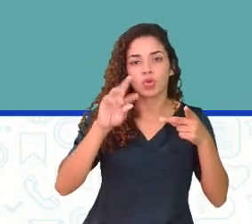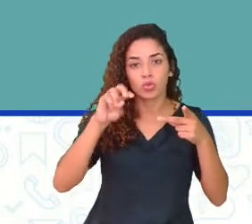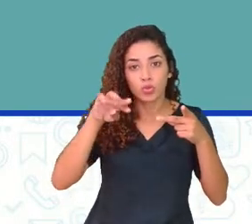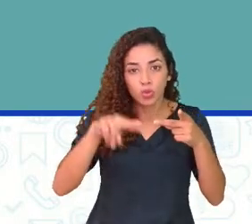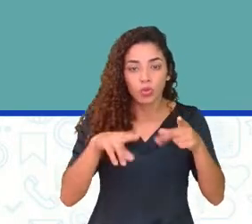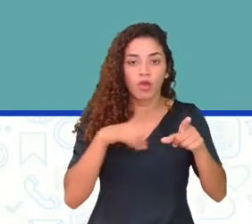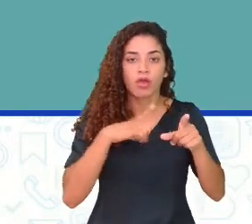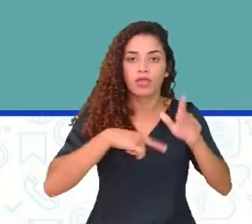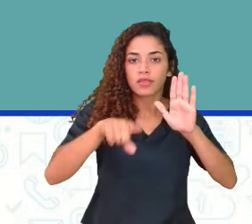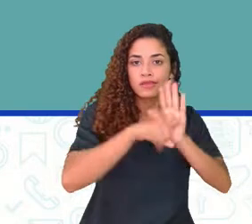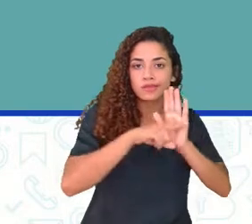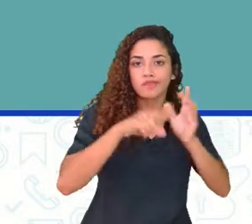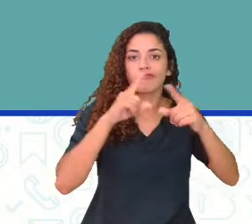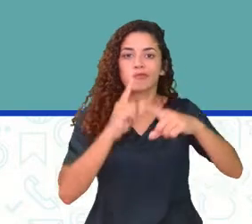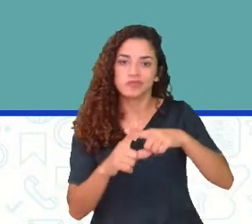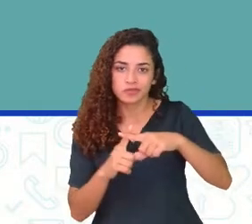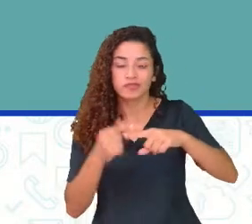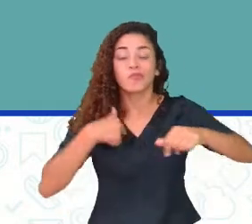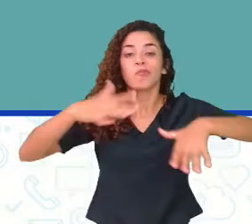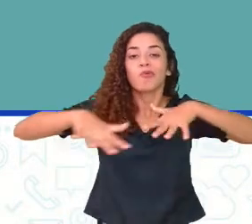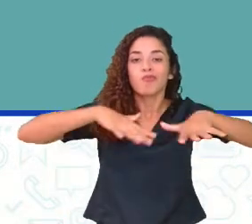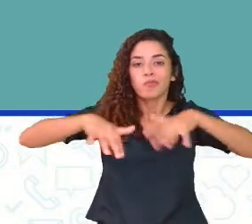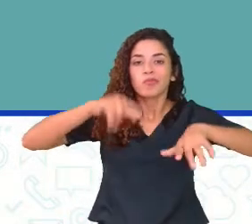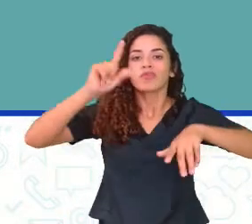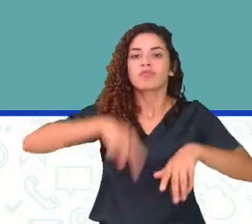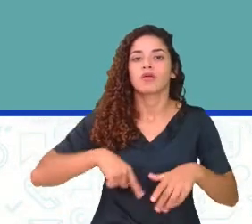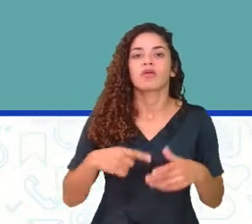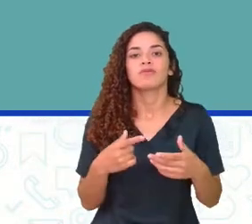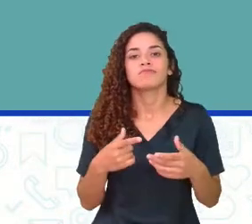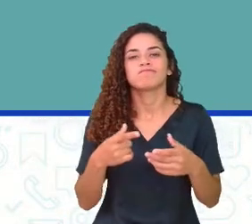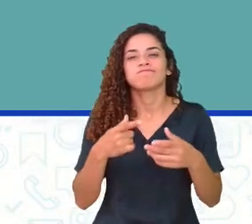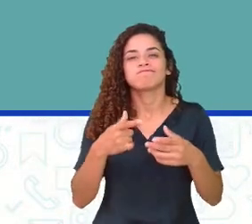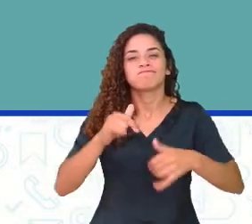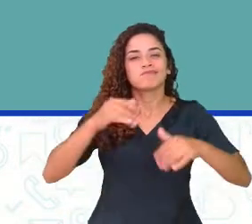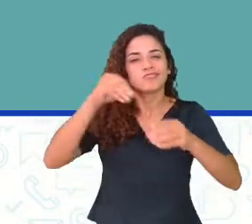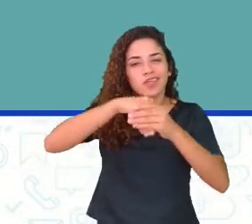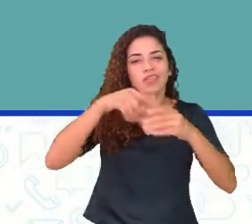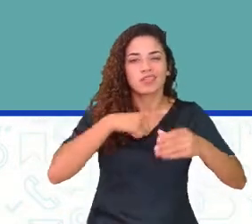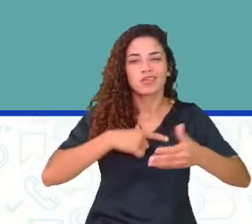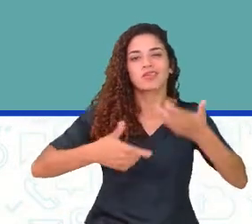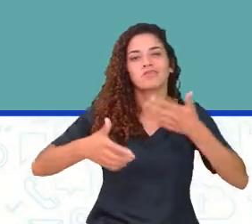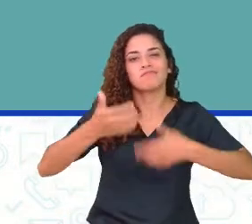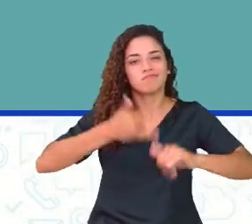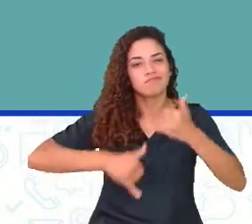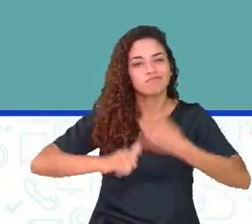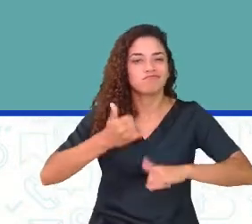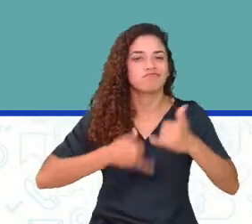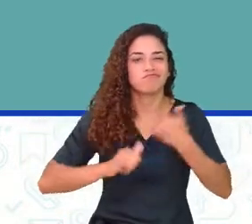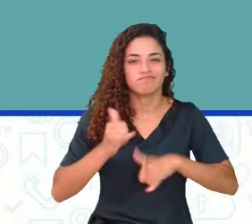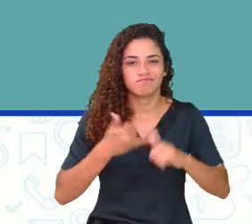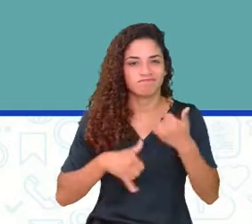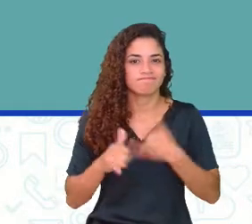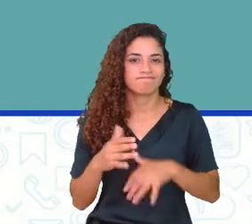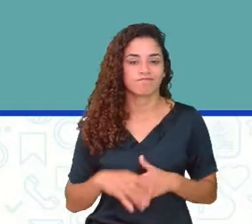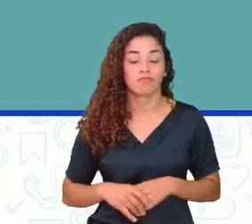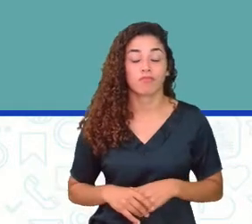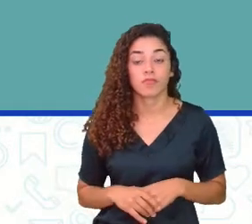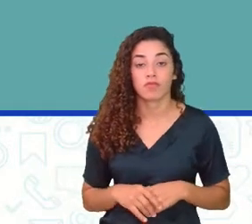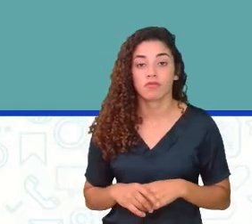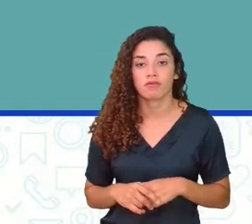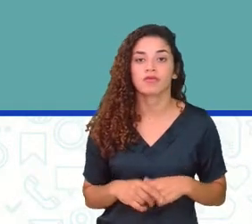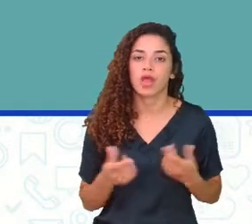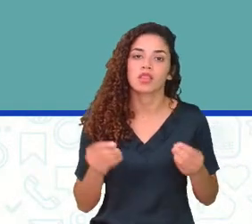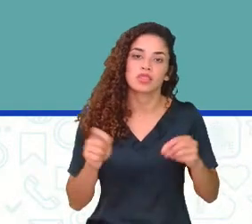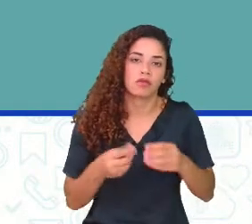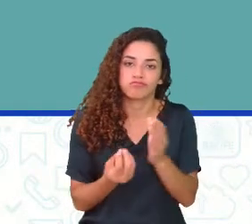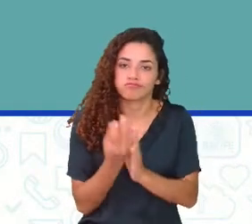eles fiquem carregados eletricamente. Então, isso aí já vai produzindo a eletricidade.